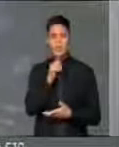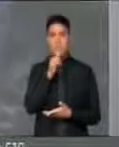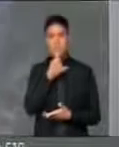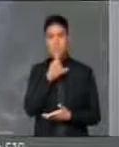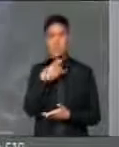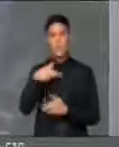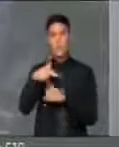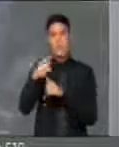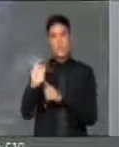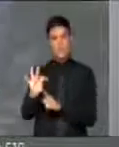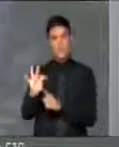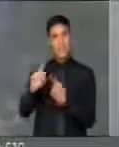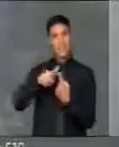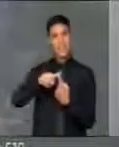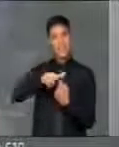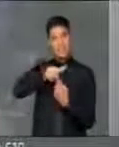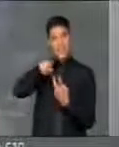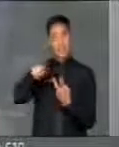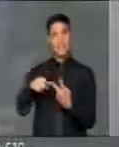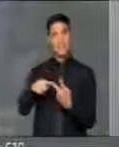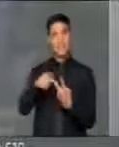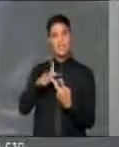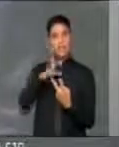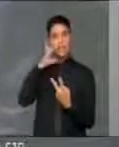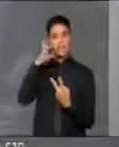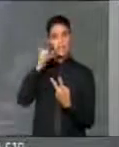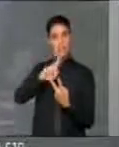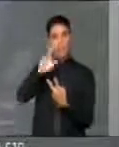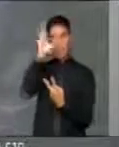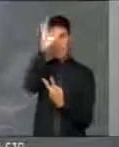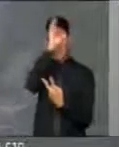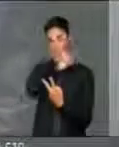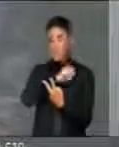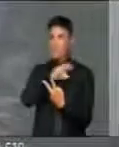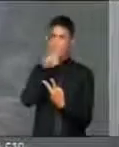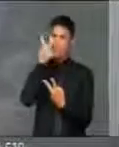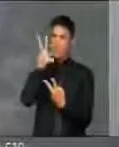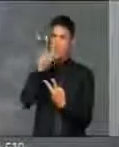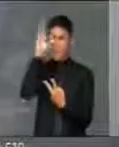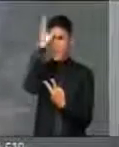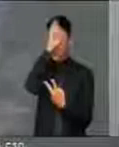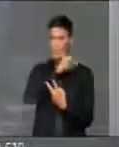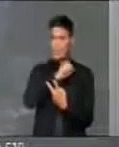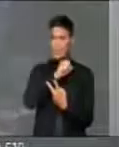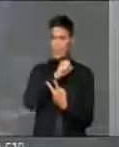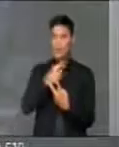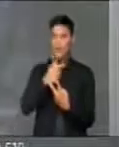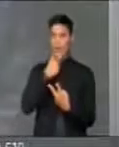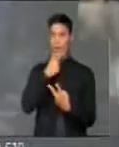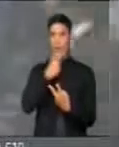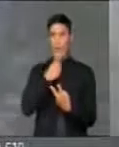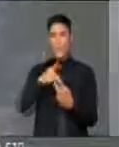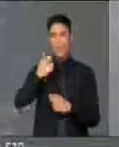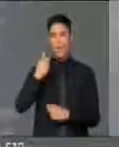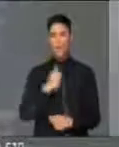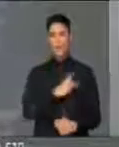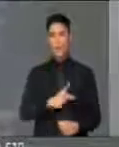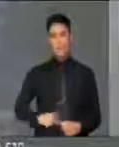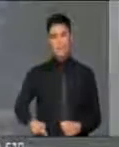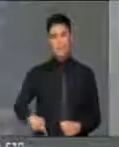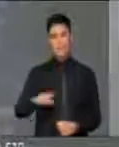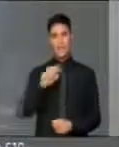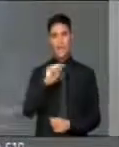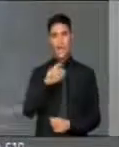e a presidente Dilma também não aprenderam com o ensinamento do grande presidente americano Abraham